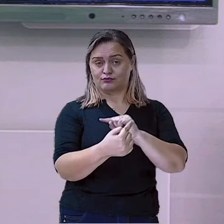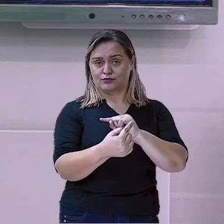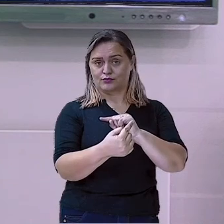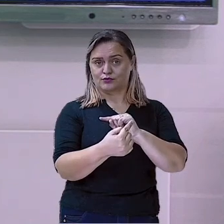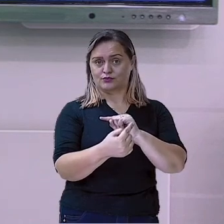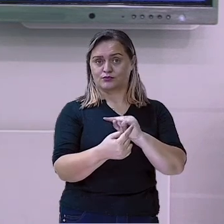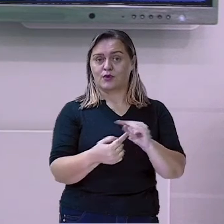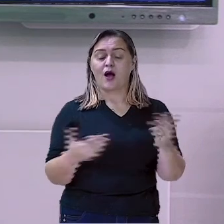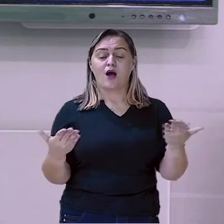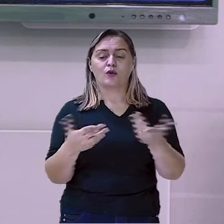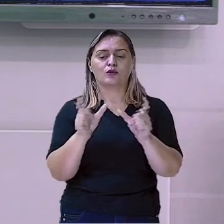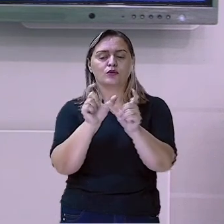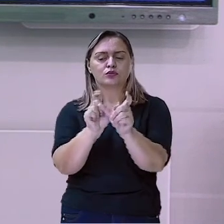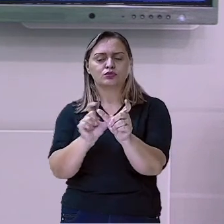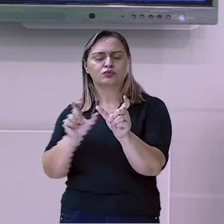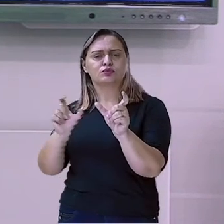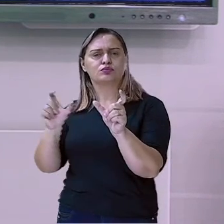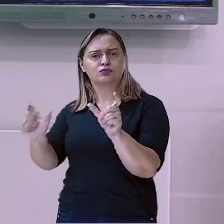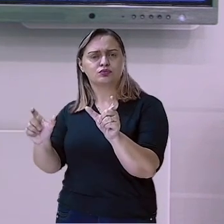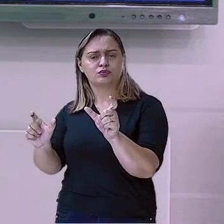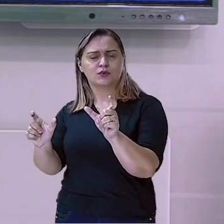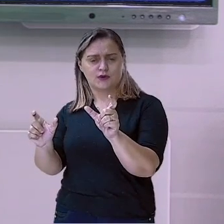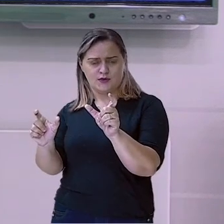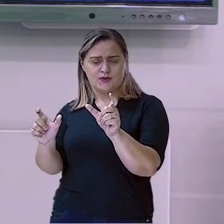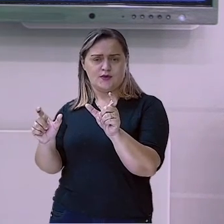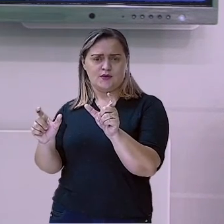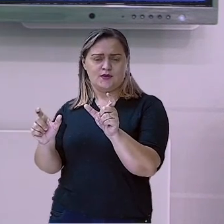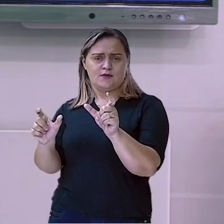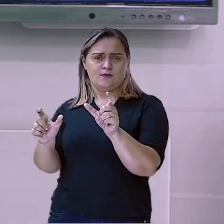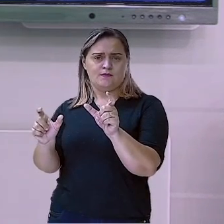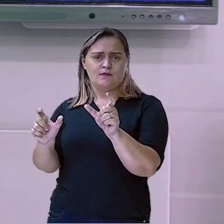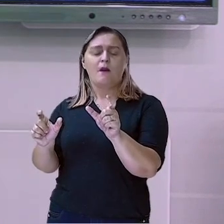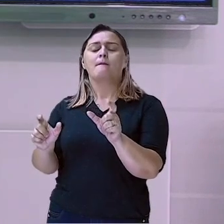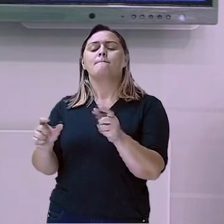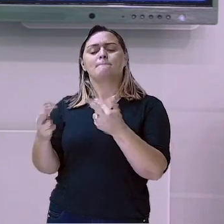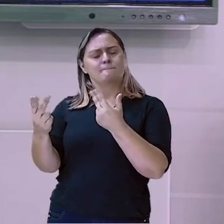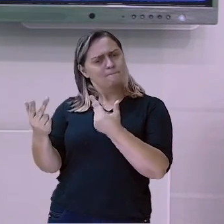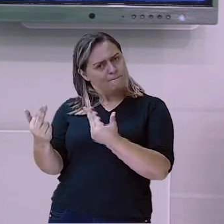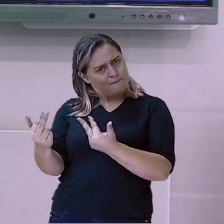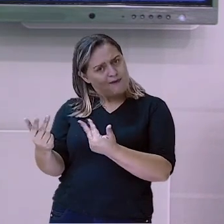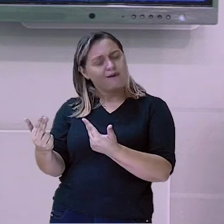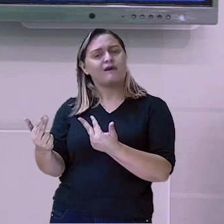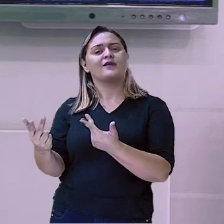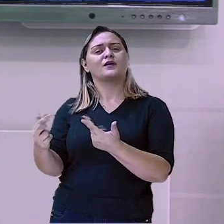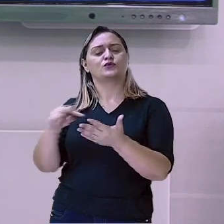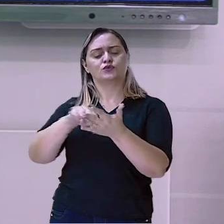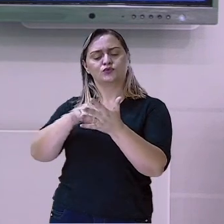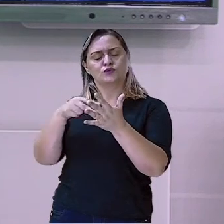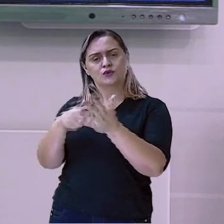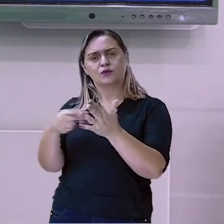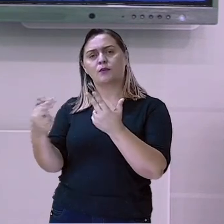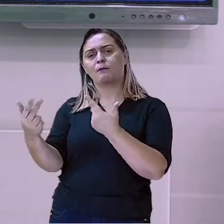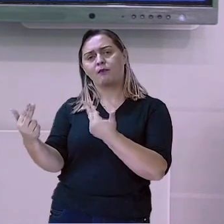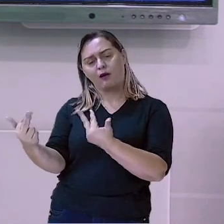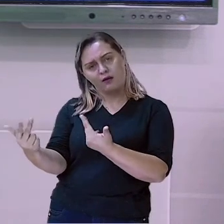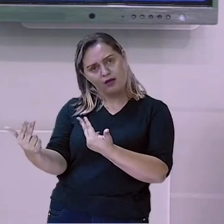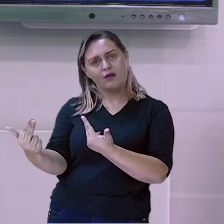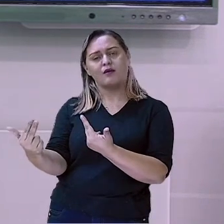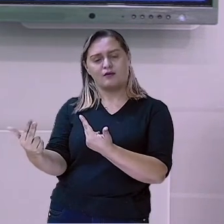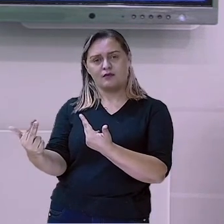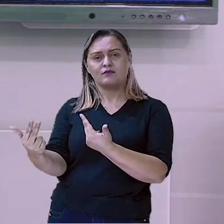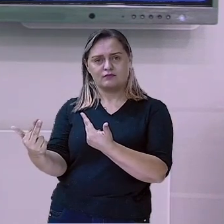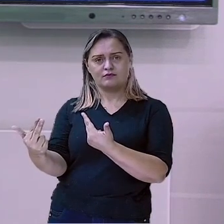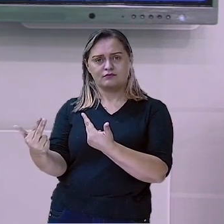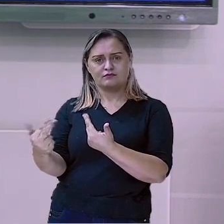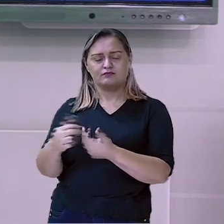E sinônimos, se parecem, são mais ou menos iguais, são bem parecidas, mas escritas de